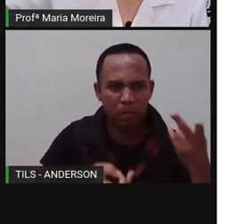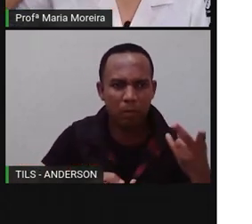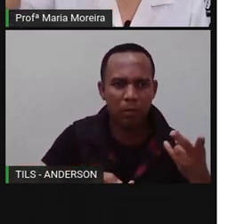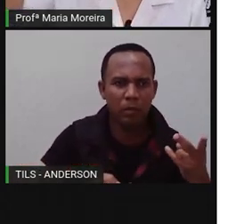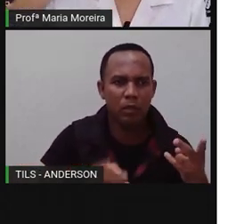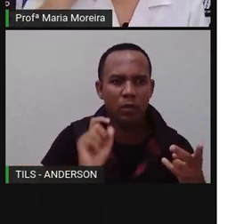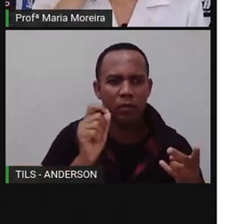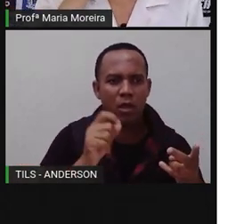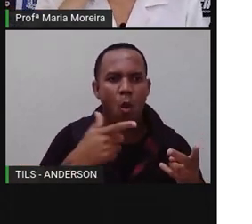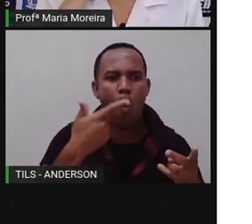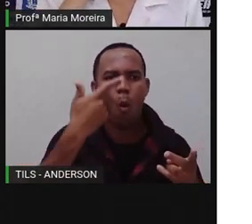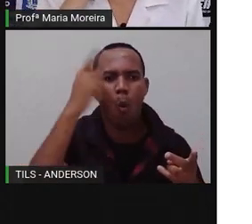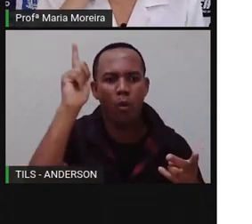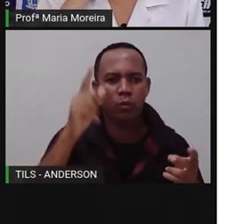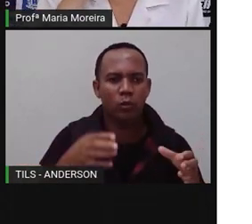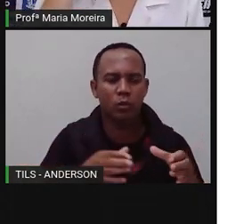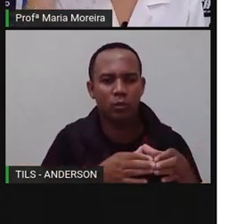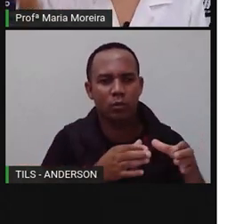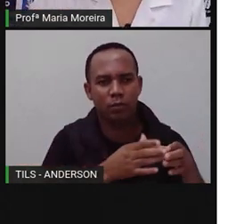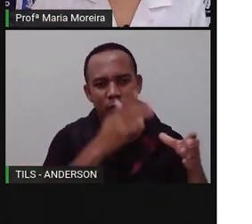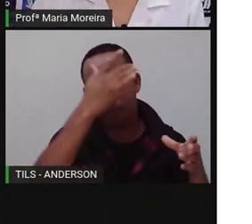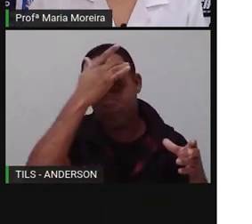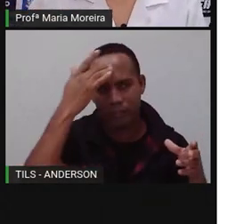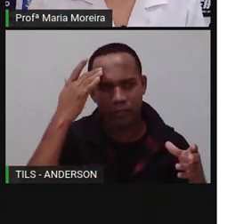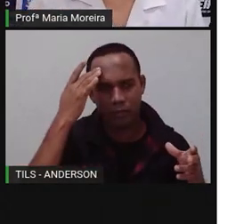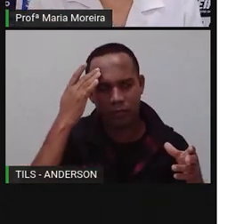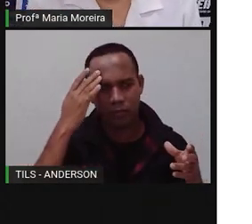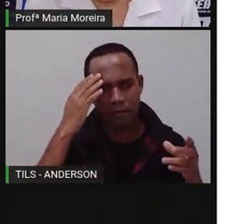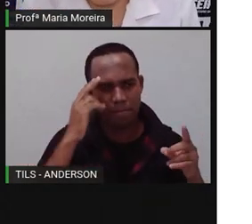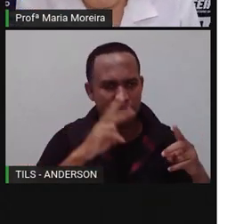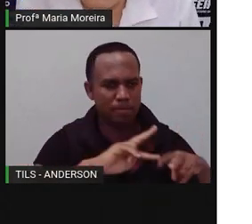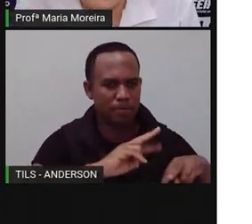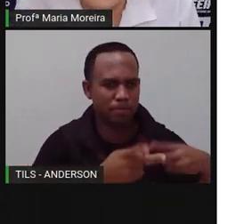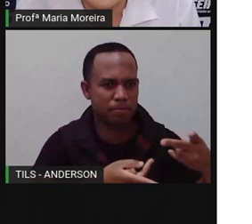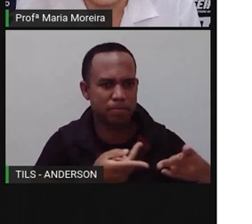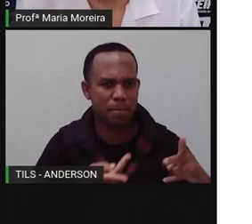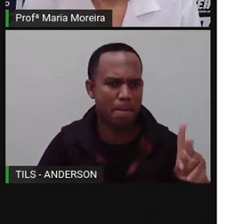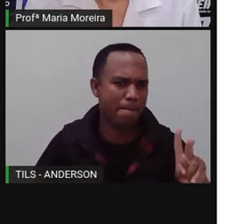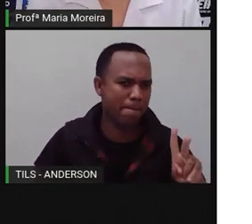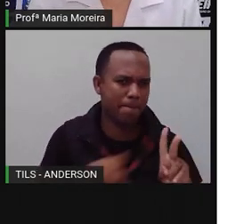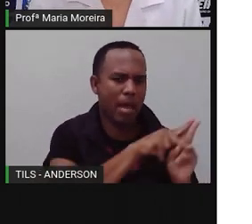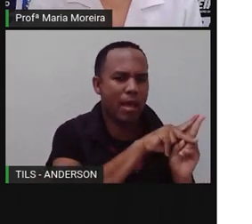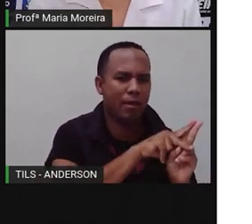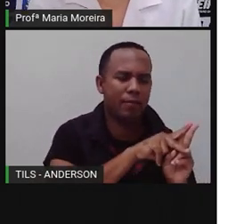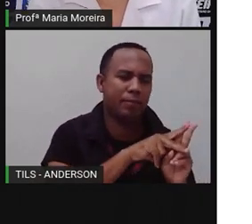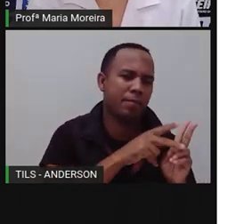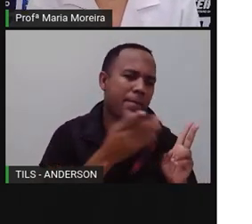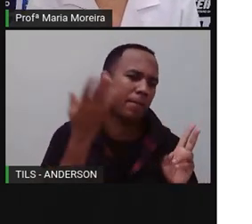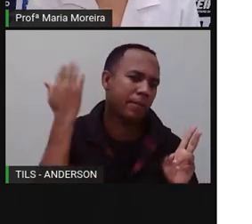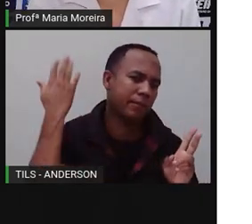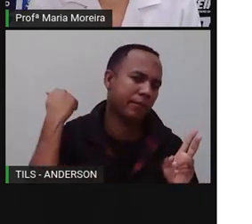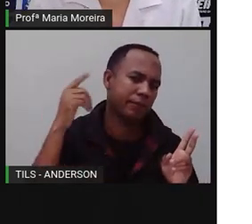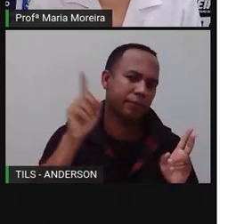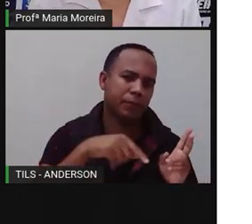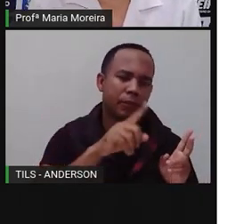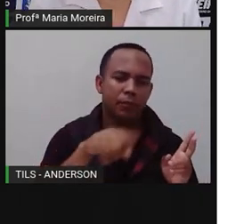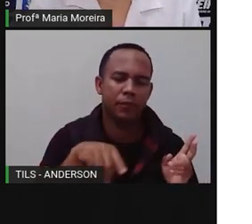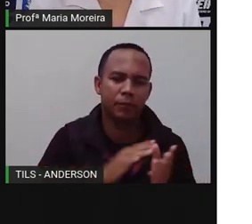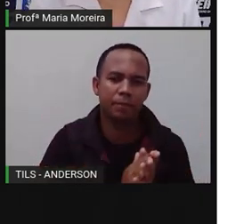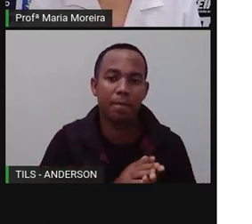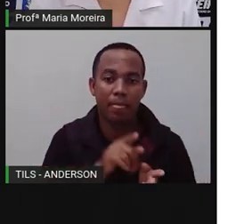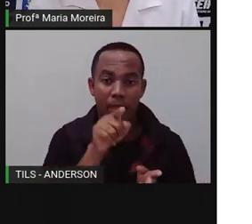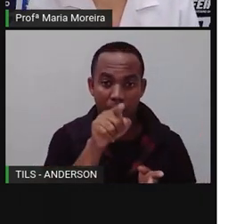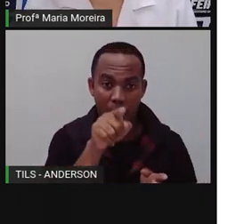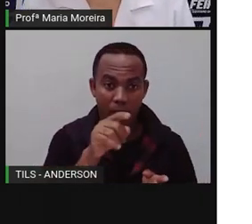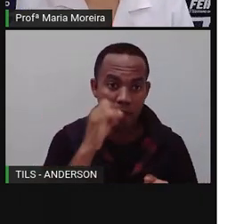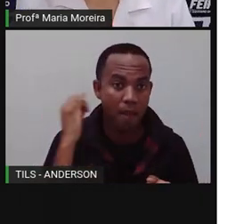os não escravos, né, as outras pessoas, em lutas, né, corporais aí. Só que a capoeira, ela é tão importante